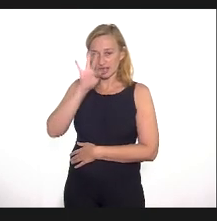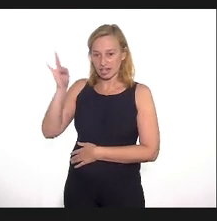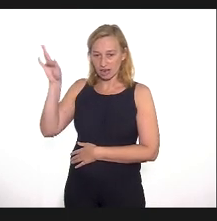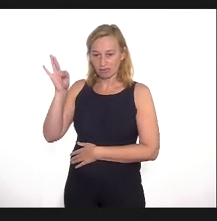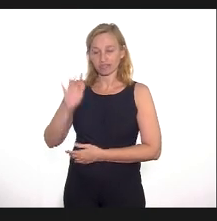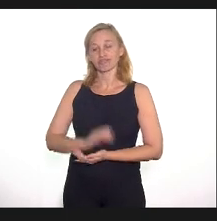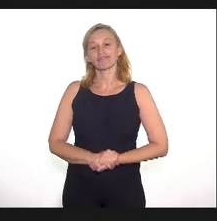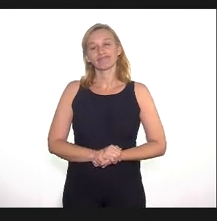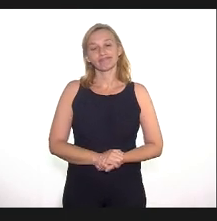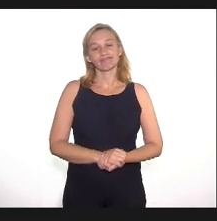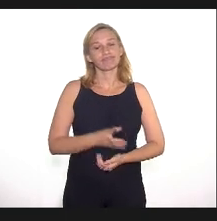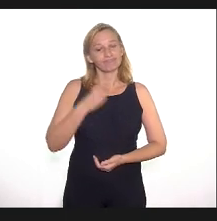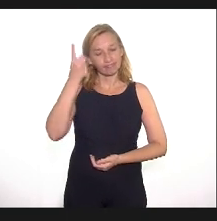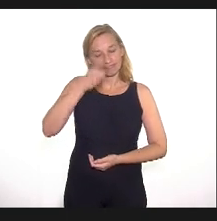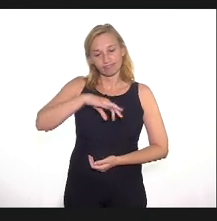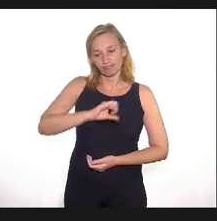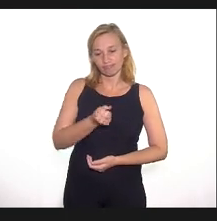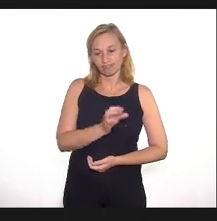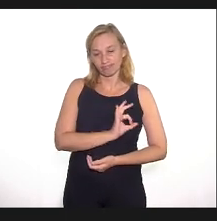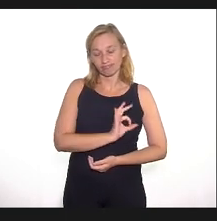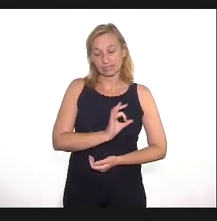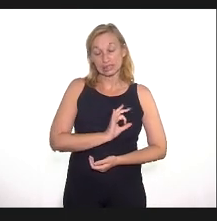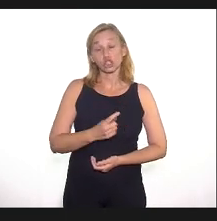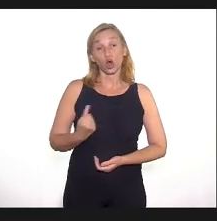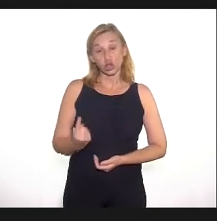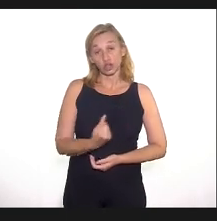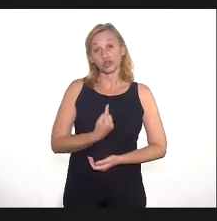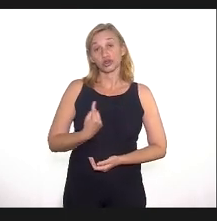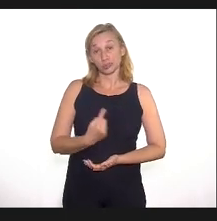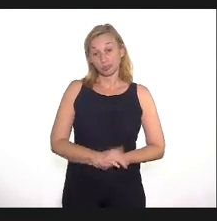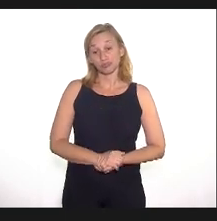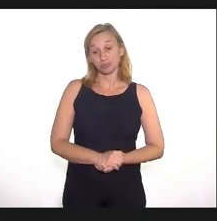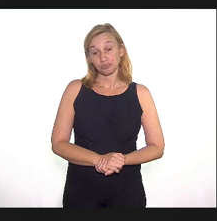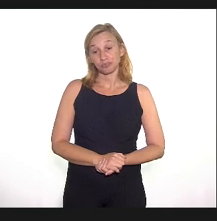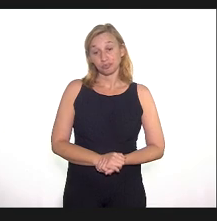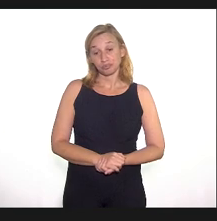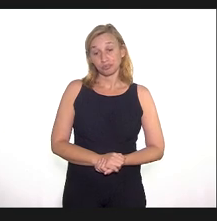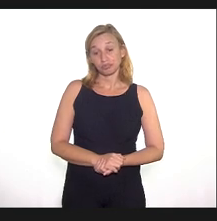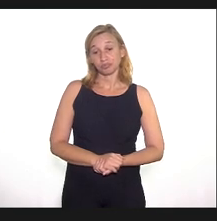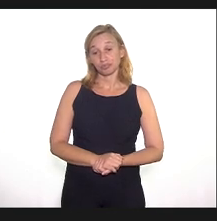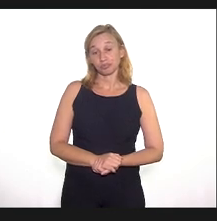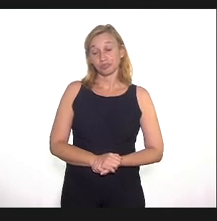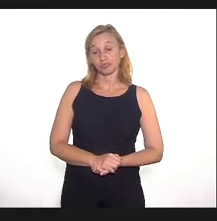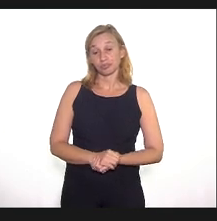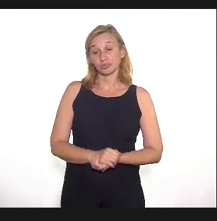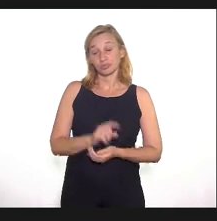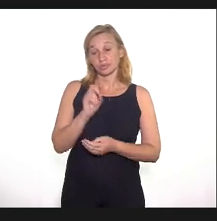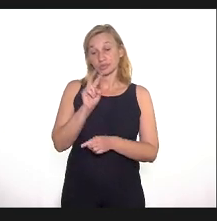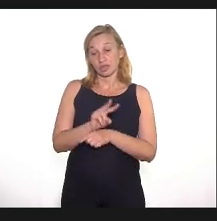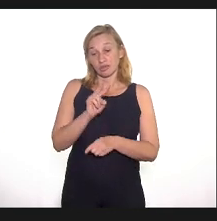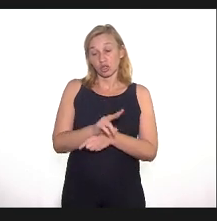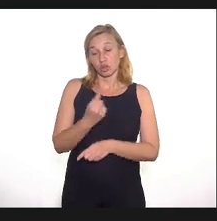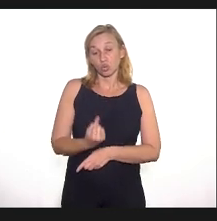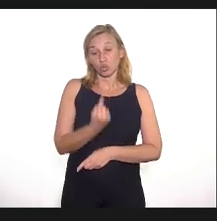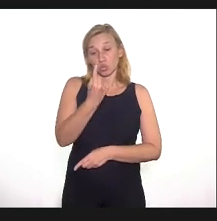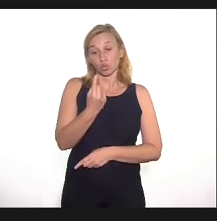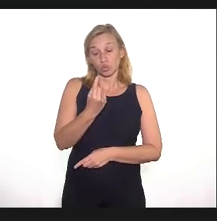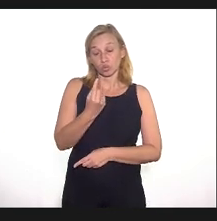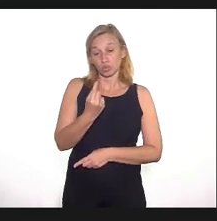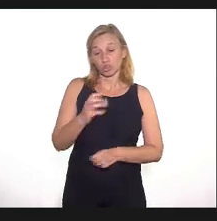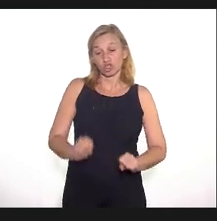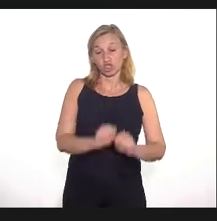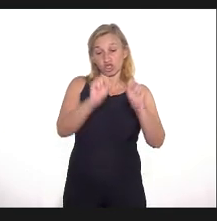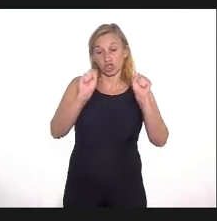E, deputada Marta Rocha, cabe a nós, que defendemos um sistema único de saúde,